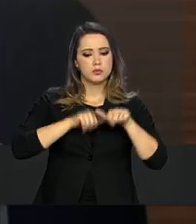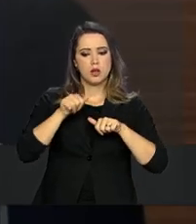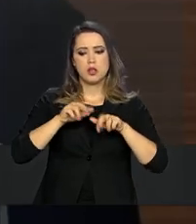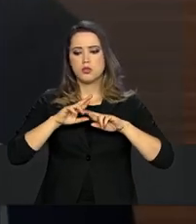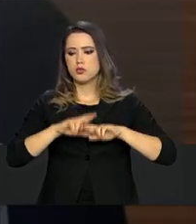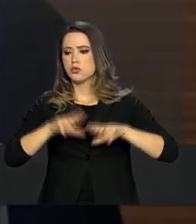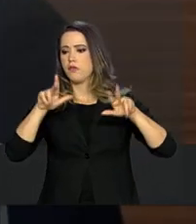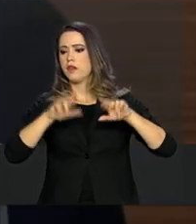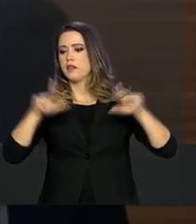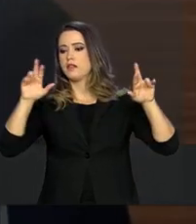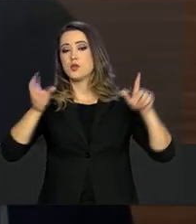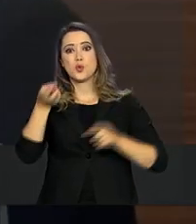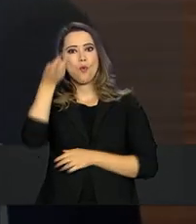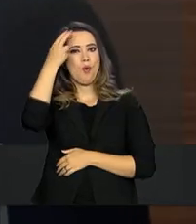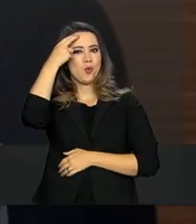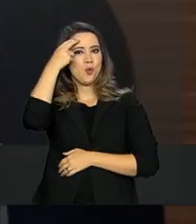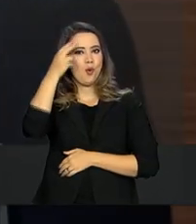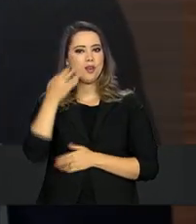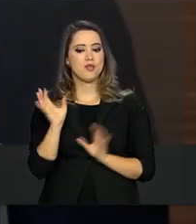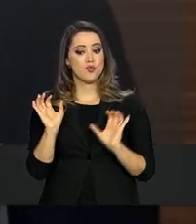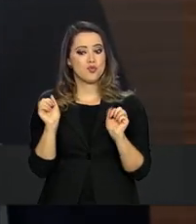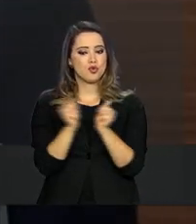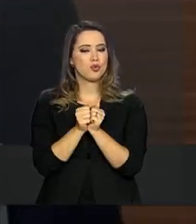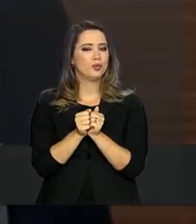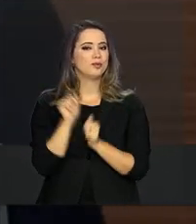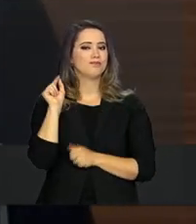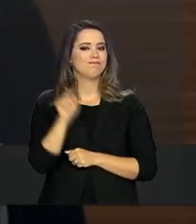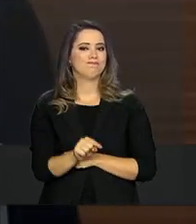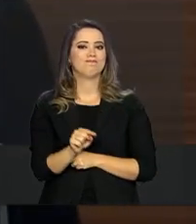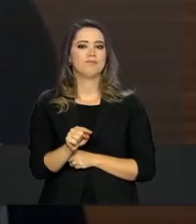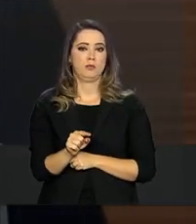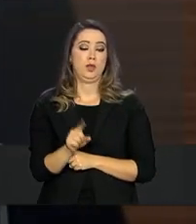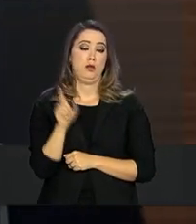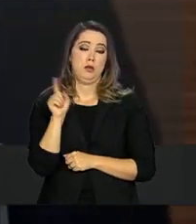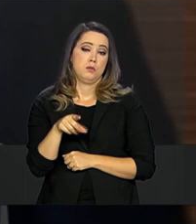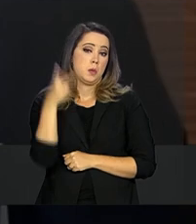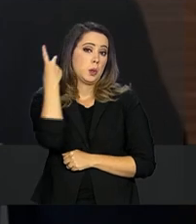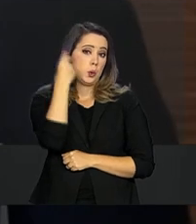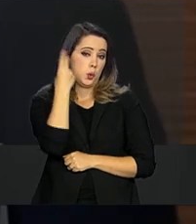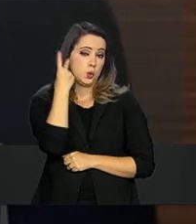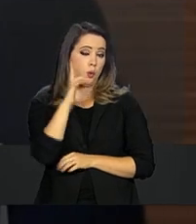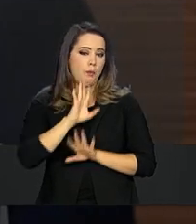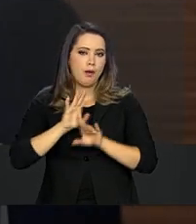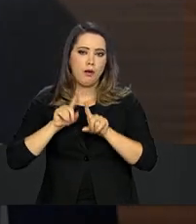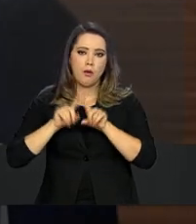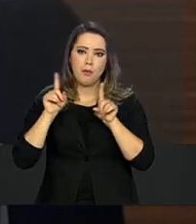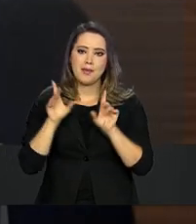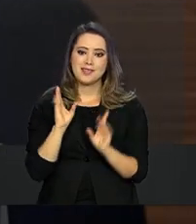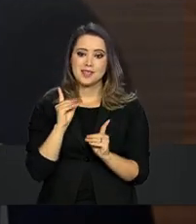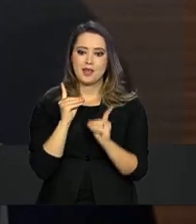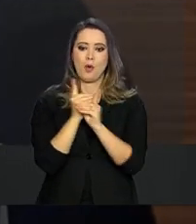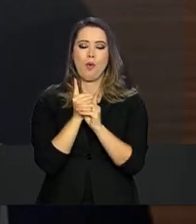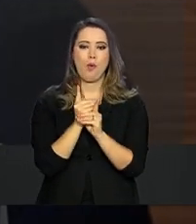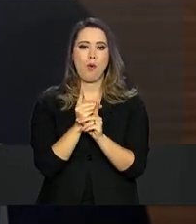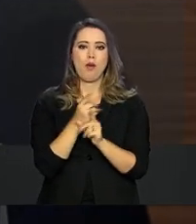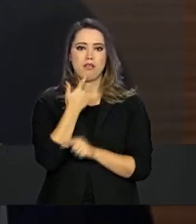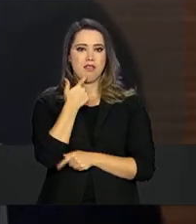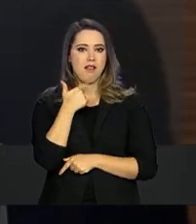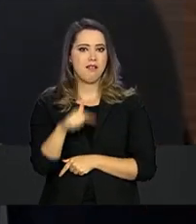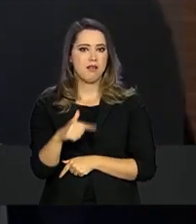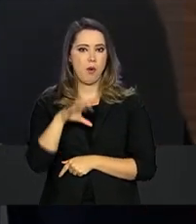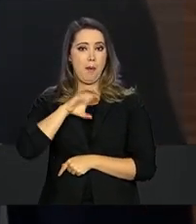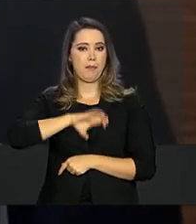cultural e humana a da cidade naturalmente que encontra na língua portuguesa